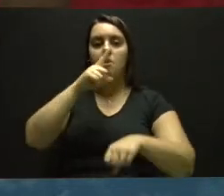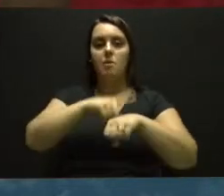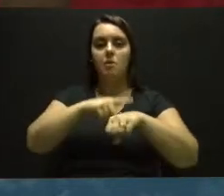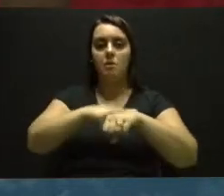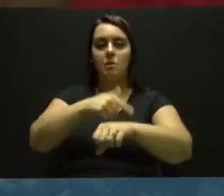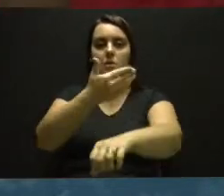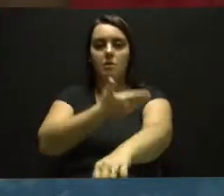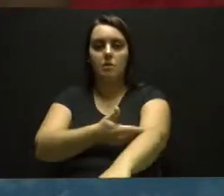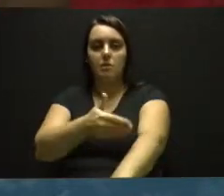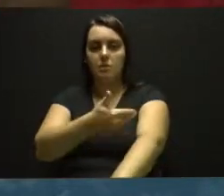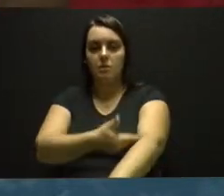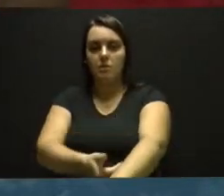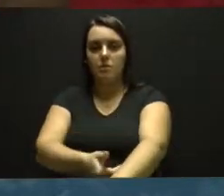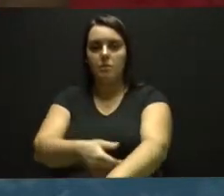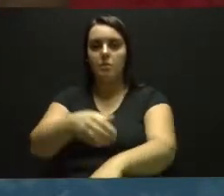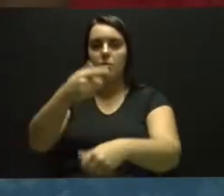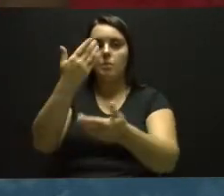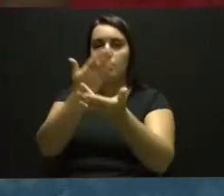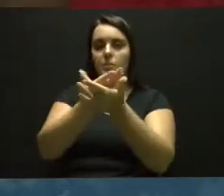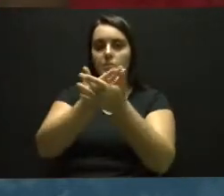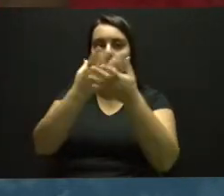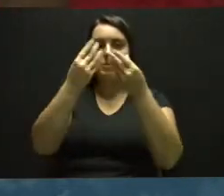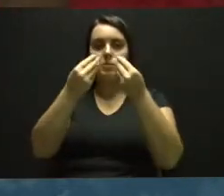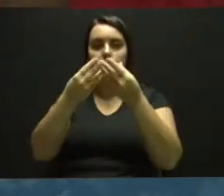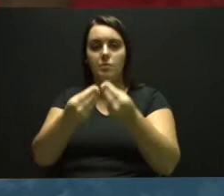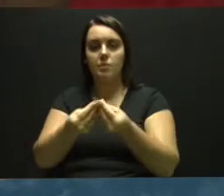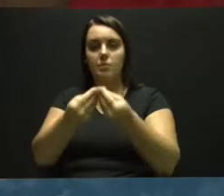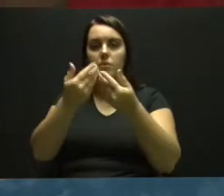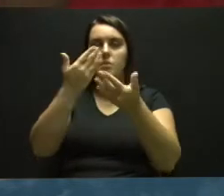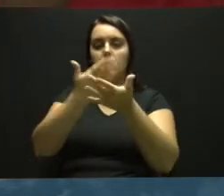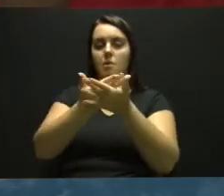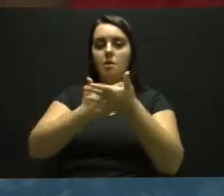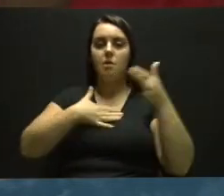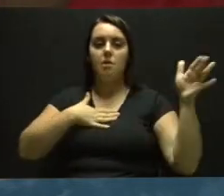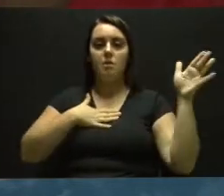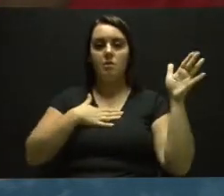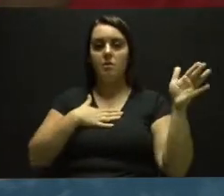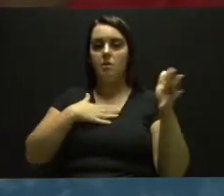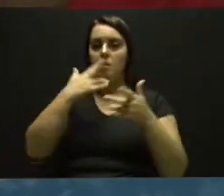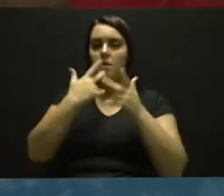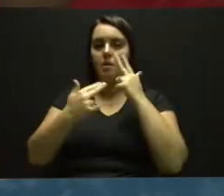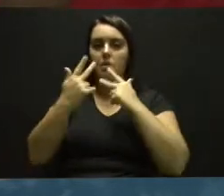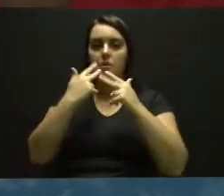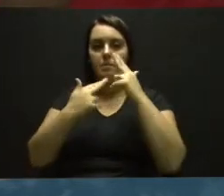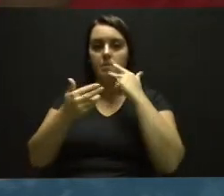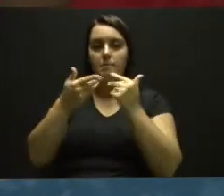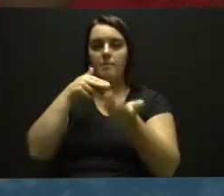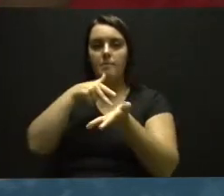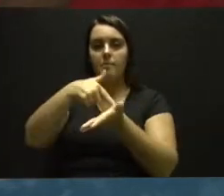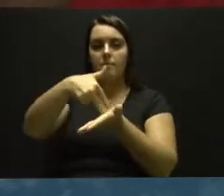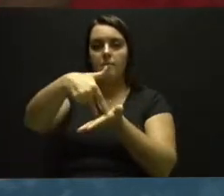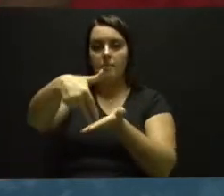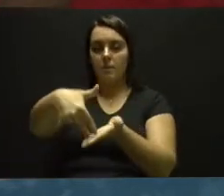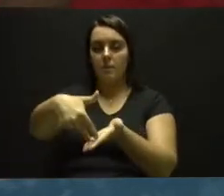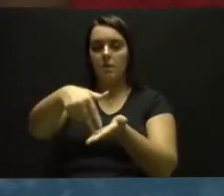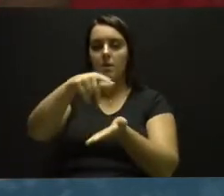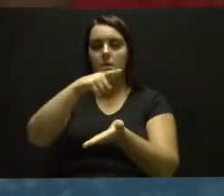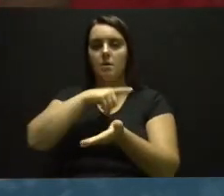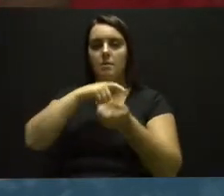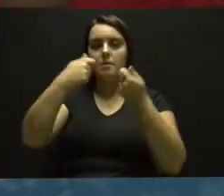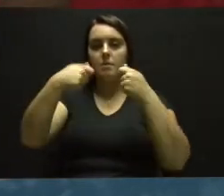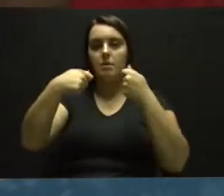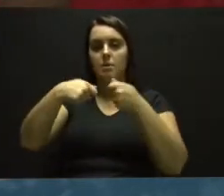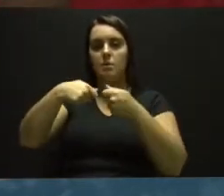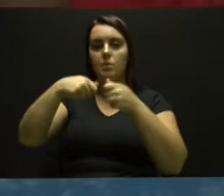de estudos muitas aulas de dança teatro idiomas e passarela tendo que abdicar de coisas simples